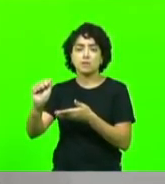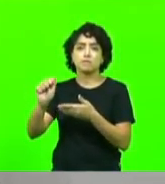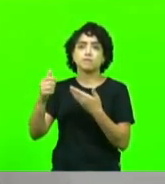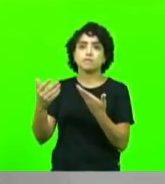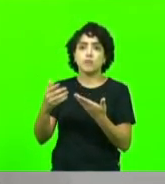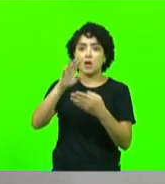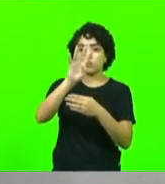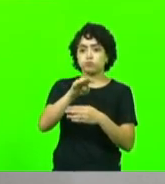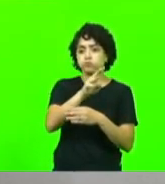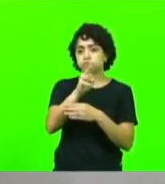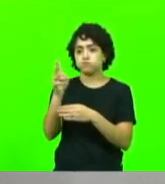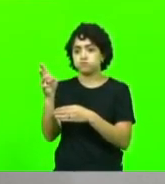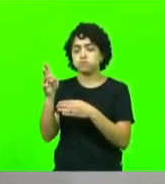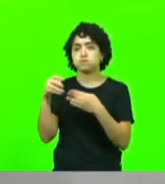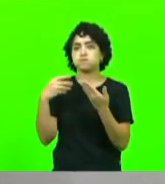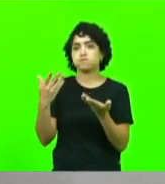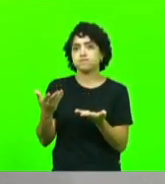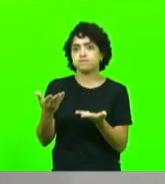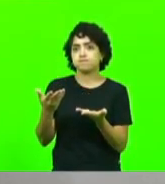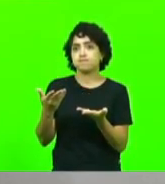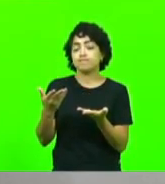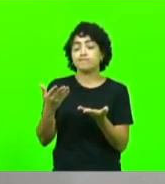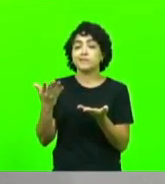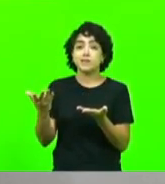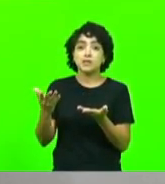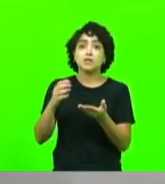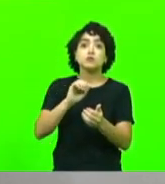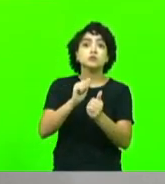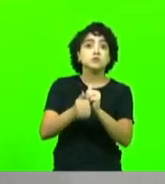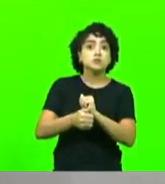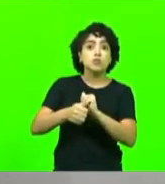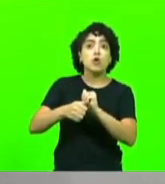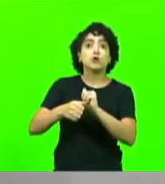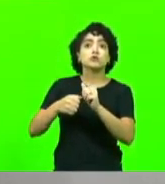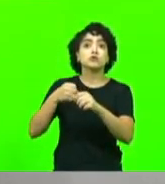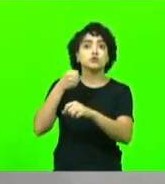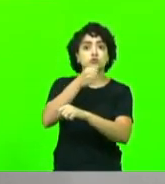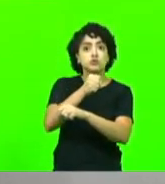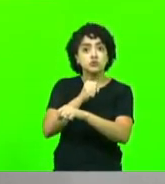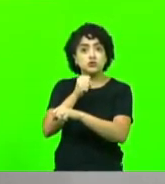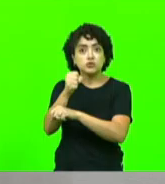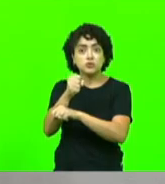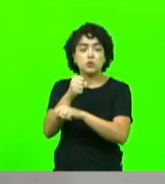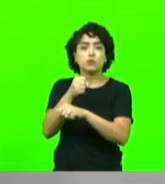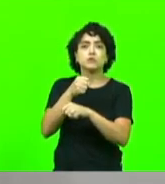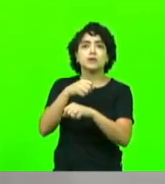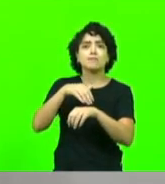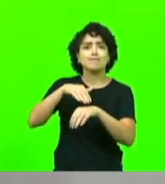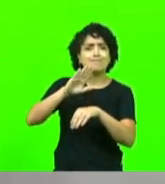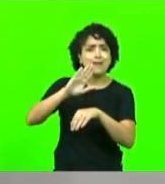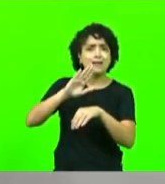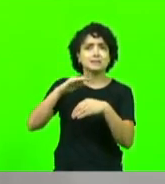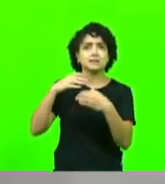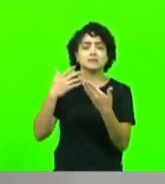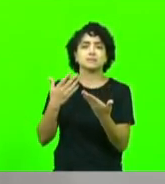calendário. E detalhe, os esportes de luta são o esporte que mais trabalha com inserção.